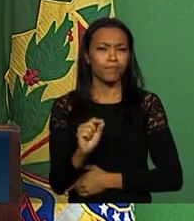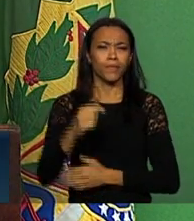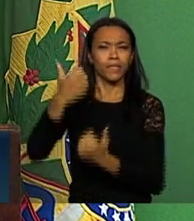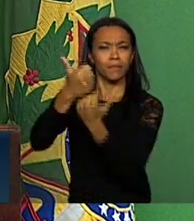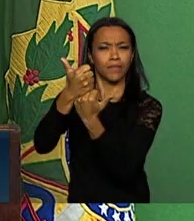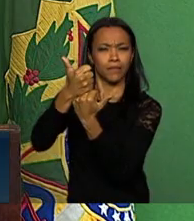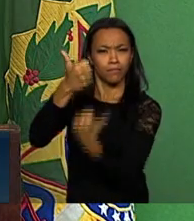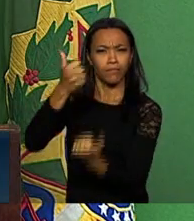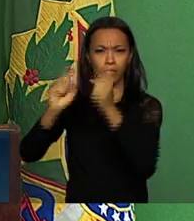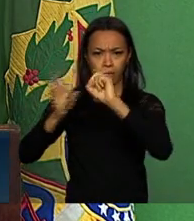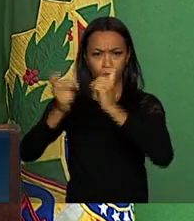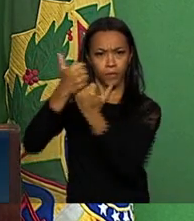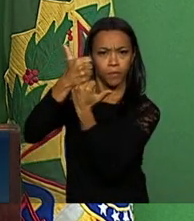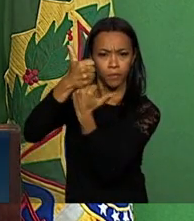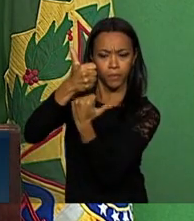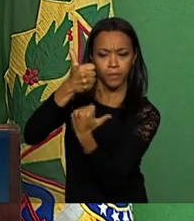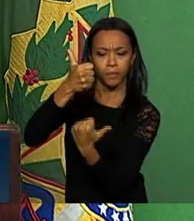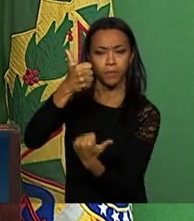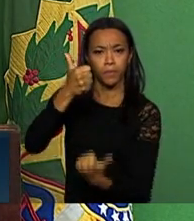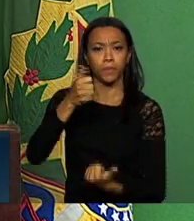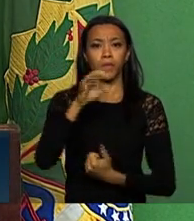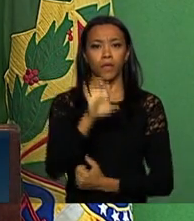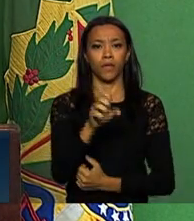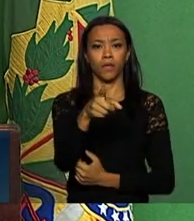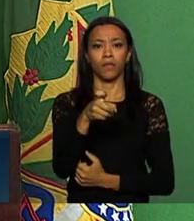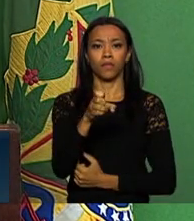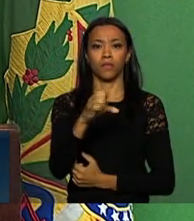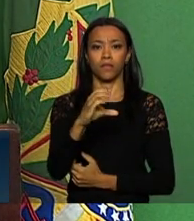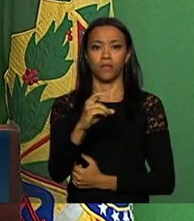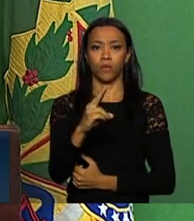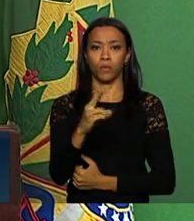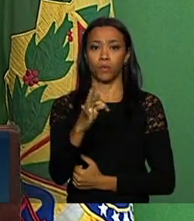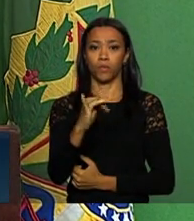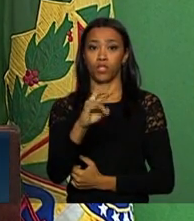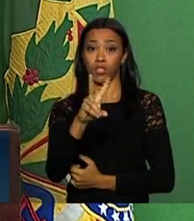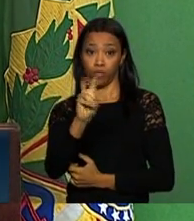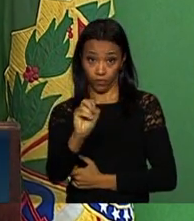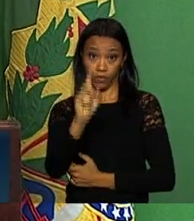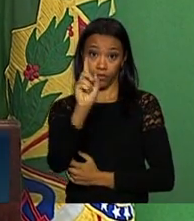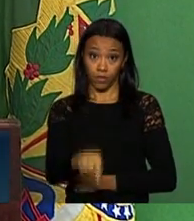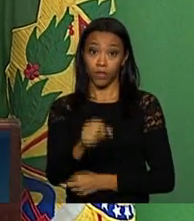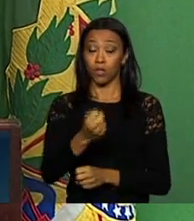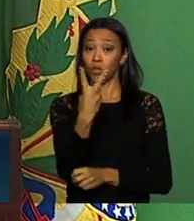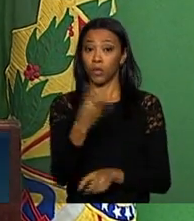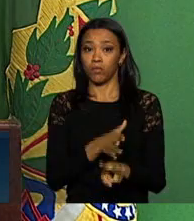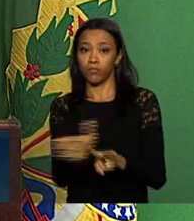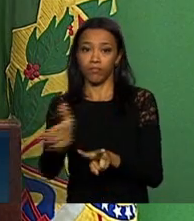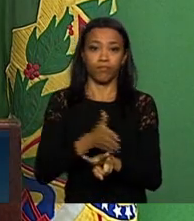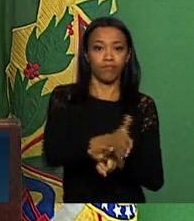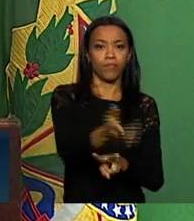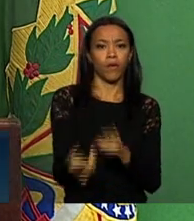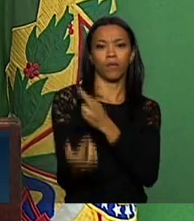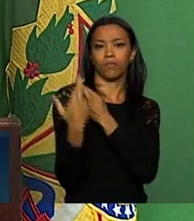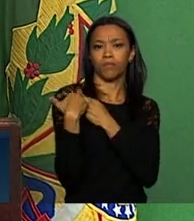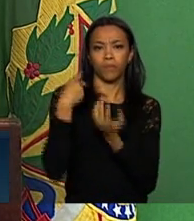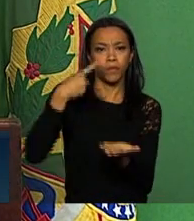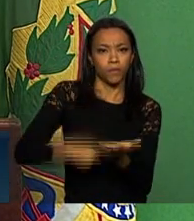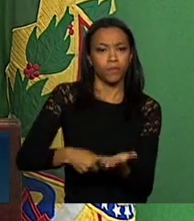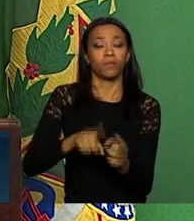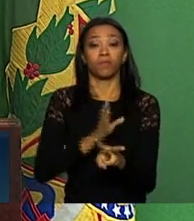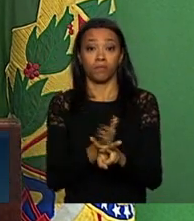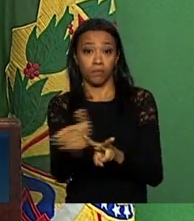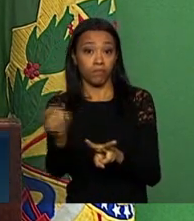Executivo Ele deve estar preparado para assumir uma dupla função de um lado ser o parceiro da